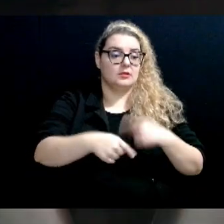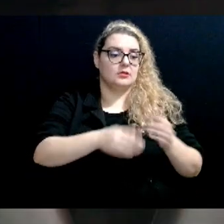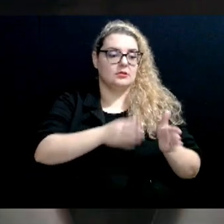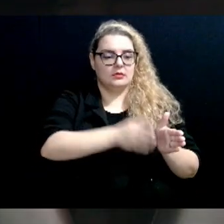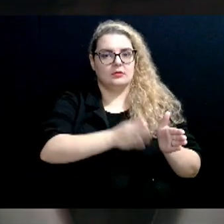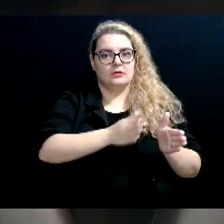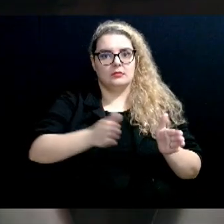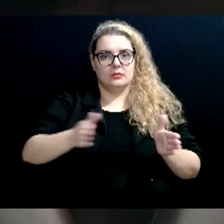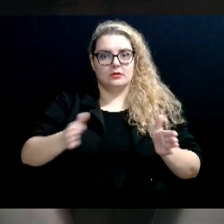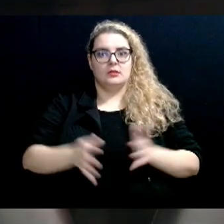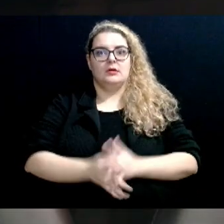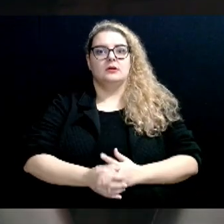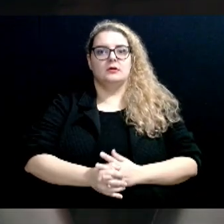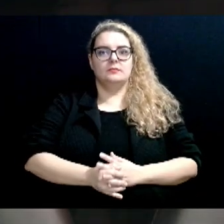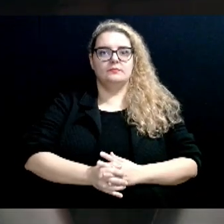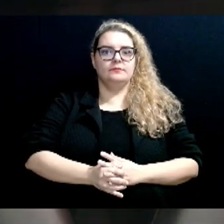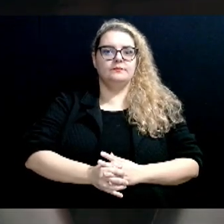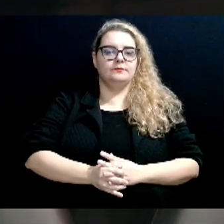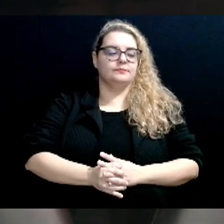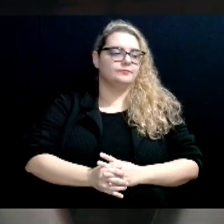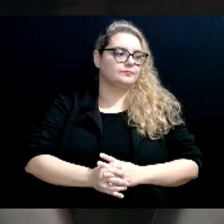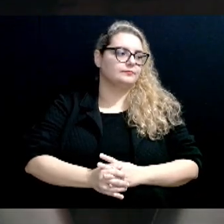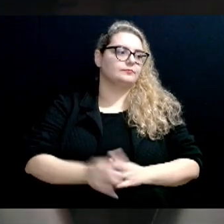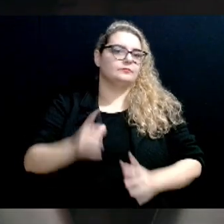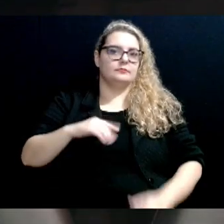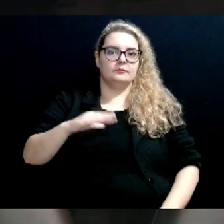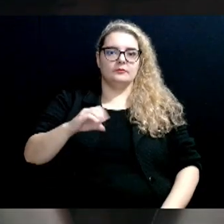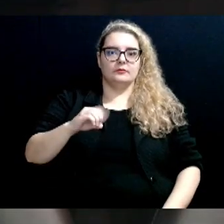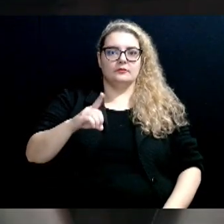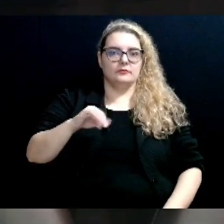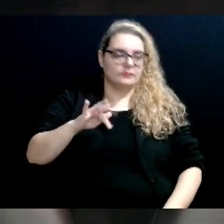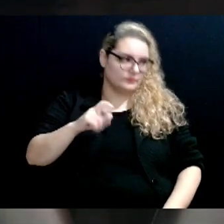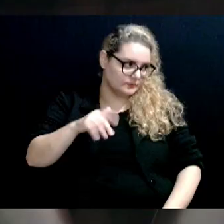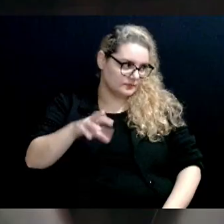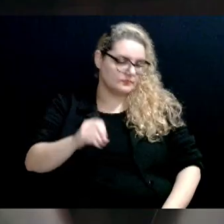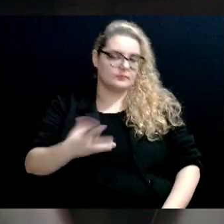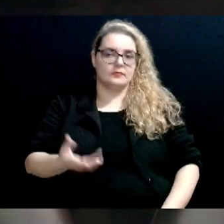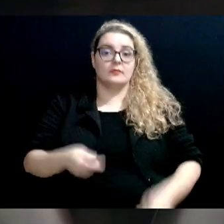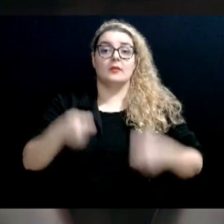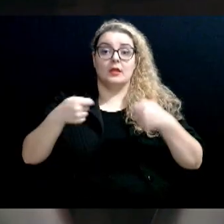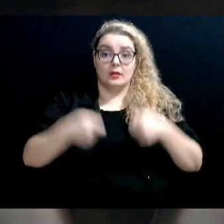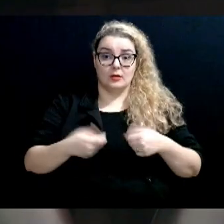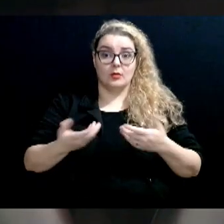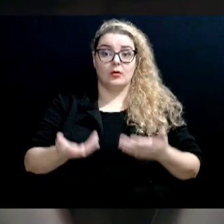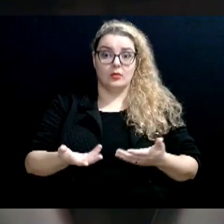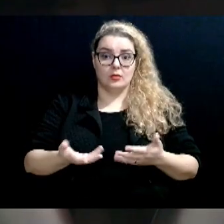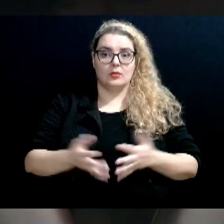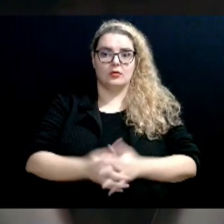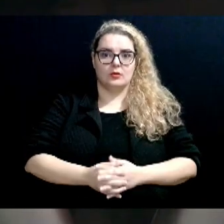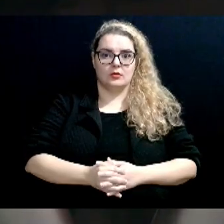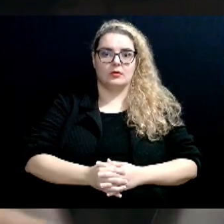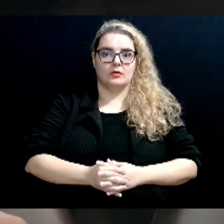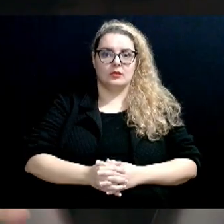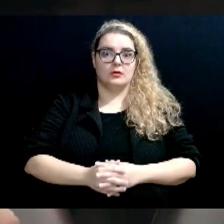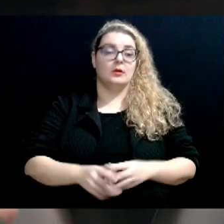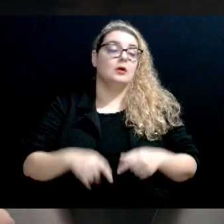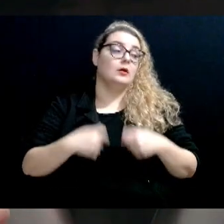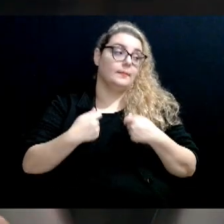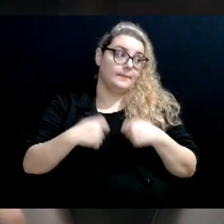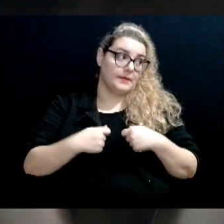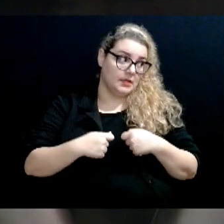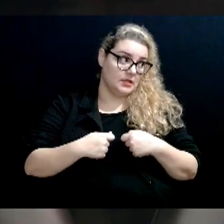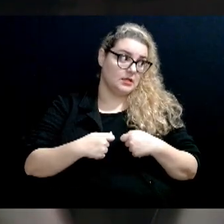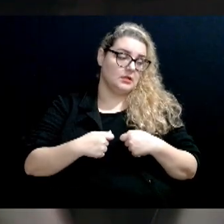ela ser codificada, para ela ser consolidada, você precisa se